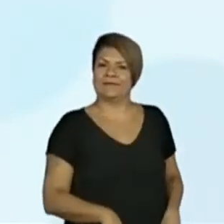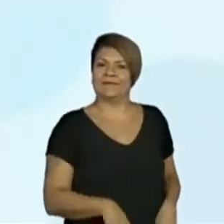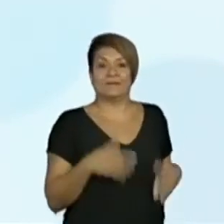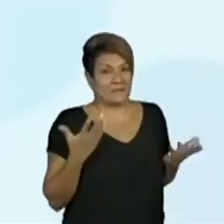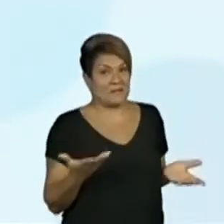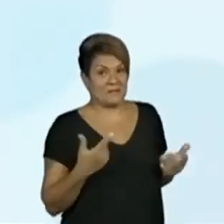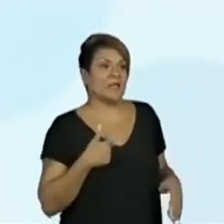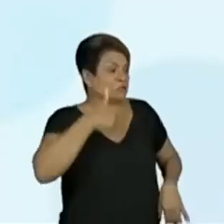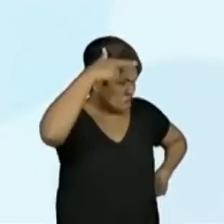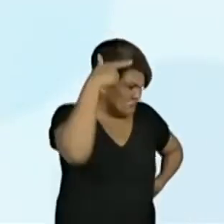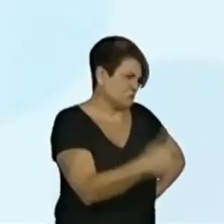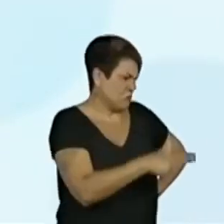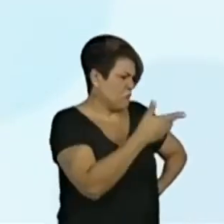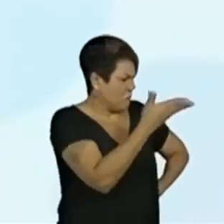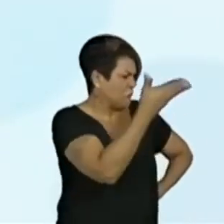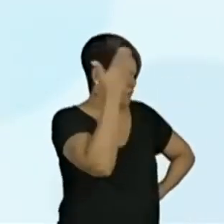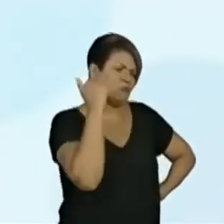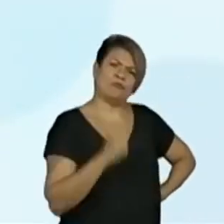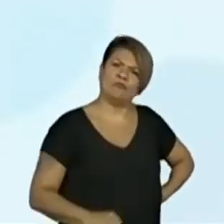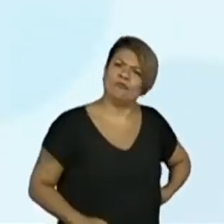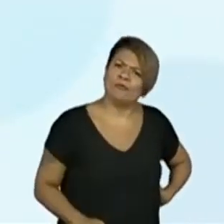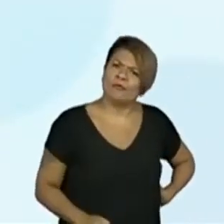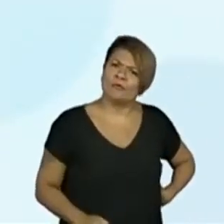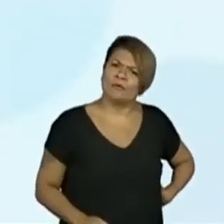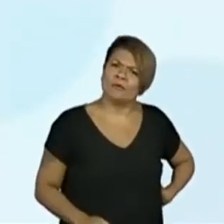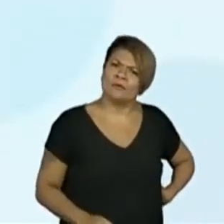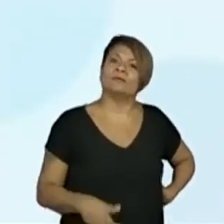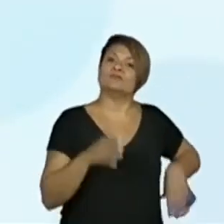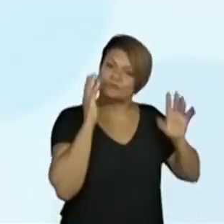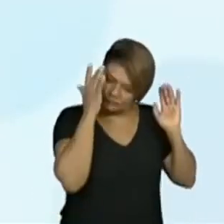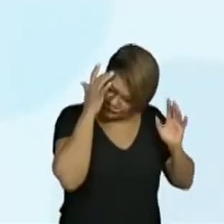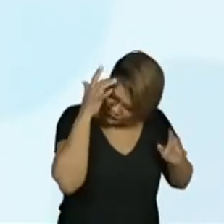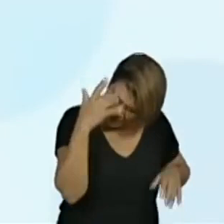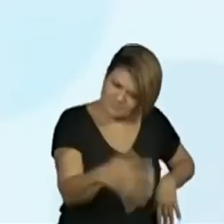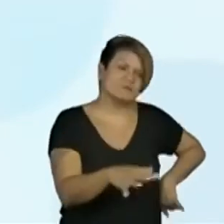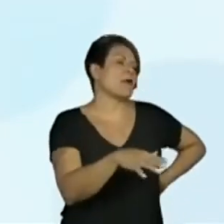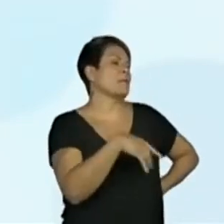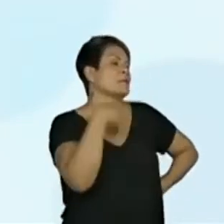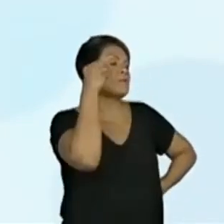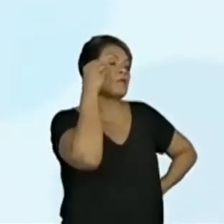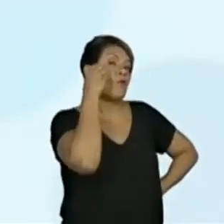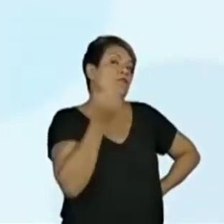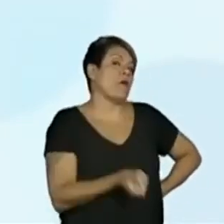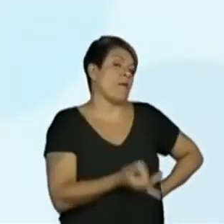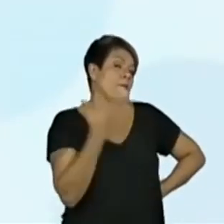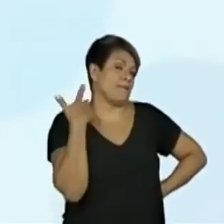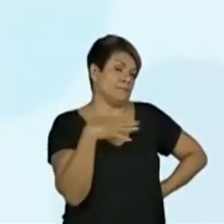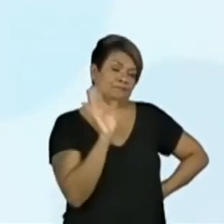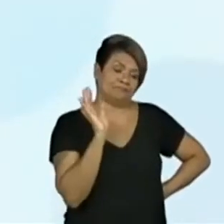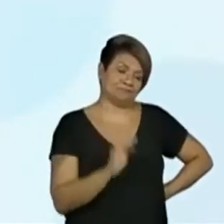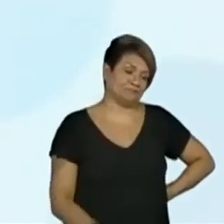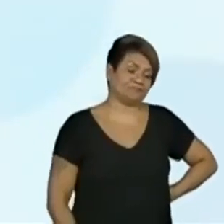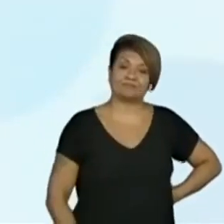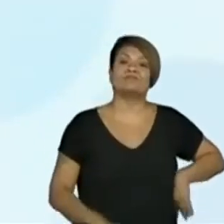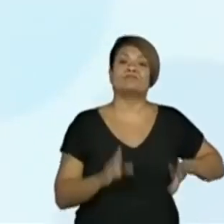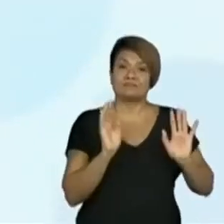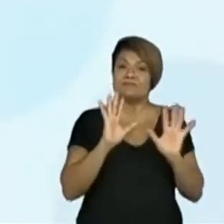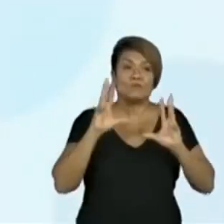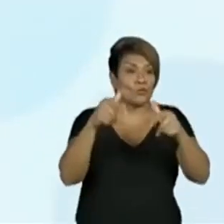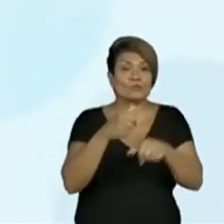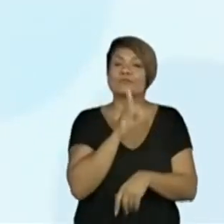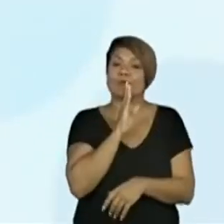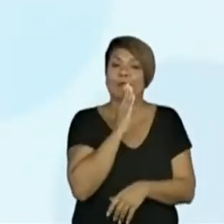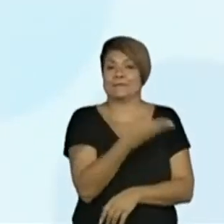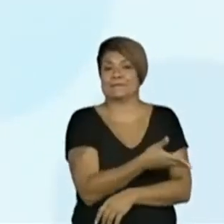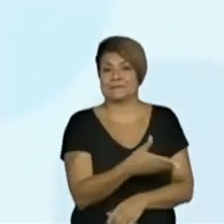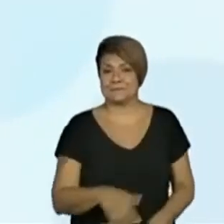aqui. Aprontando de novo, a gente já tem a ideia que ele já tentou outras vezes. Né? Era um conhecido do reino do